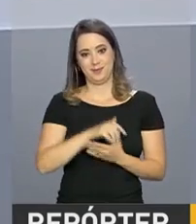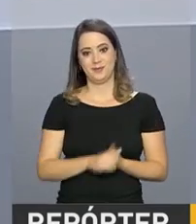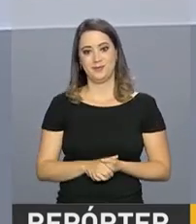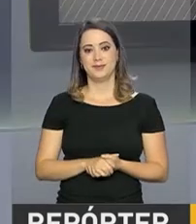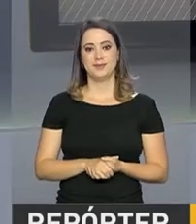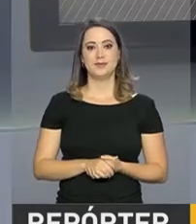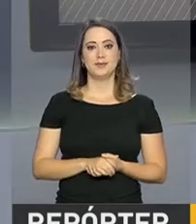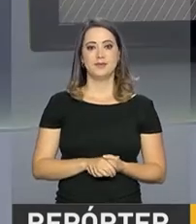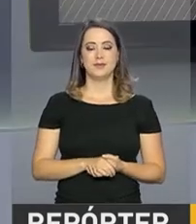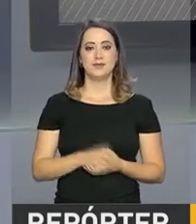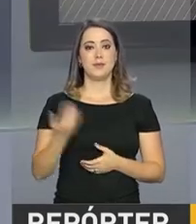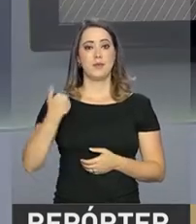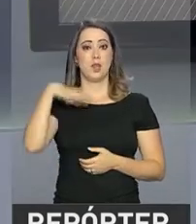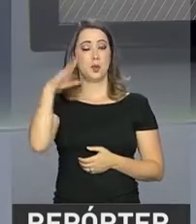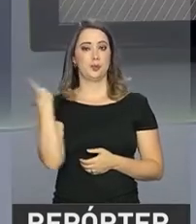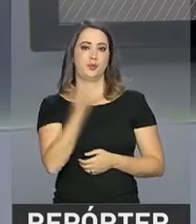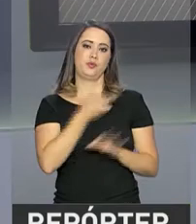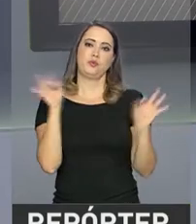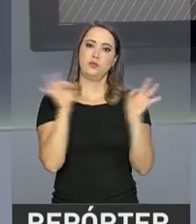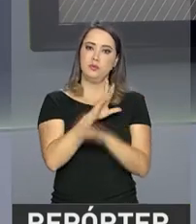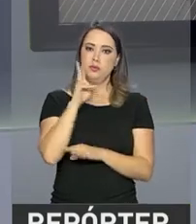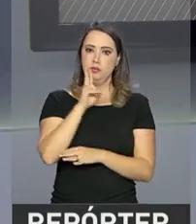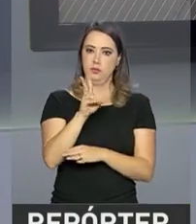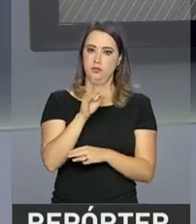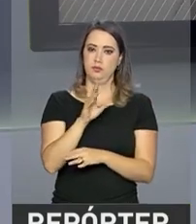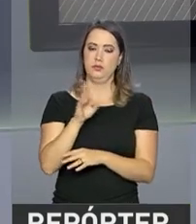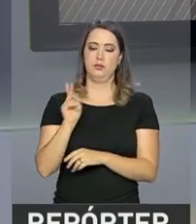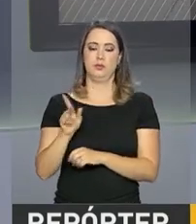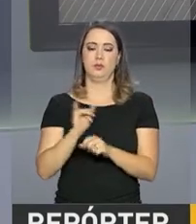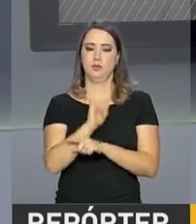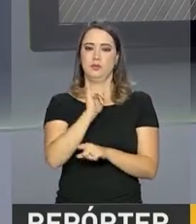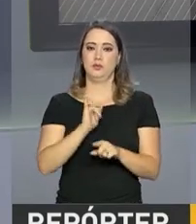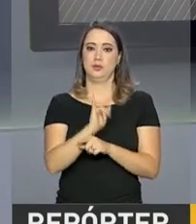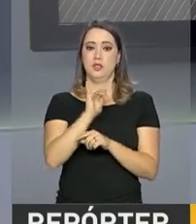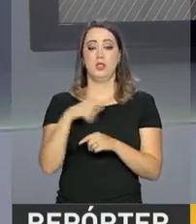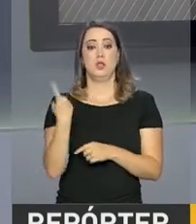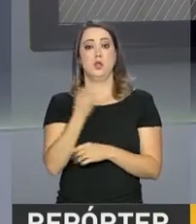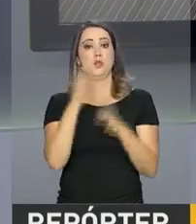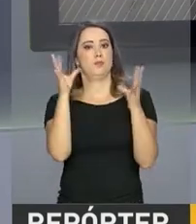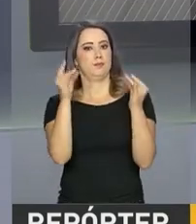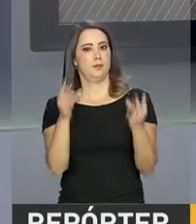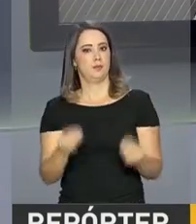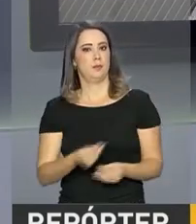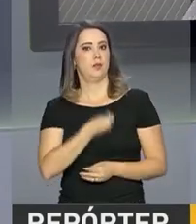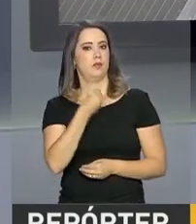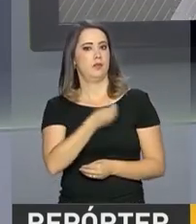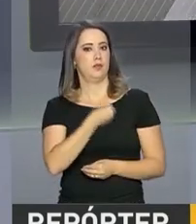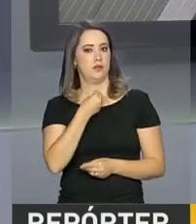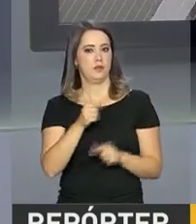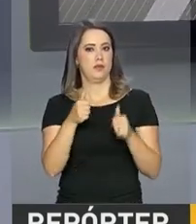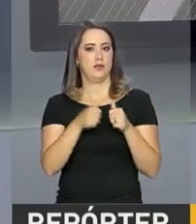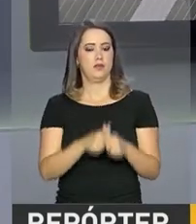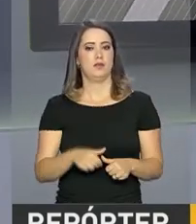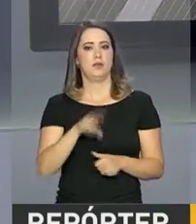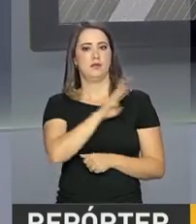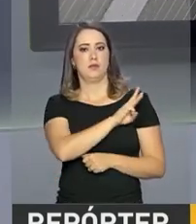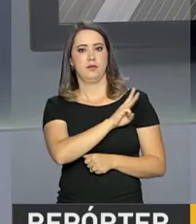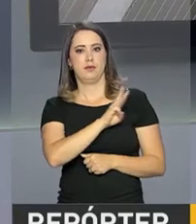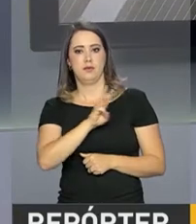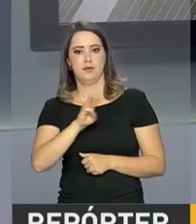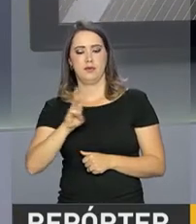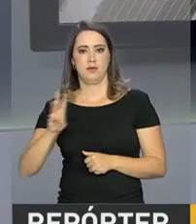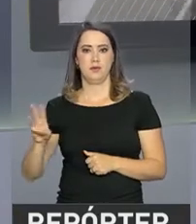tela. Nós ficamos por aqui. Você pode rever as reportagens no YouTube. E toda a nossa programação também está ao vivo